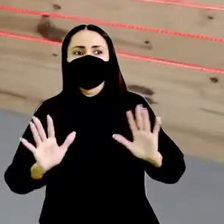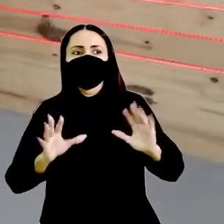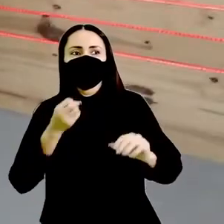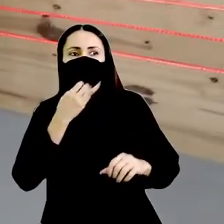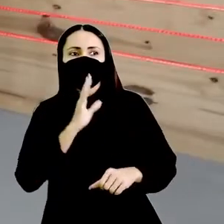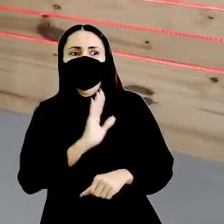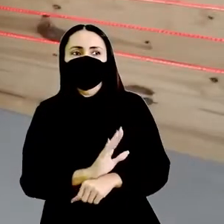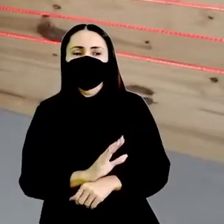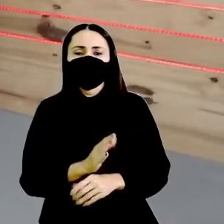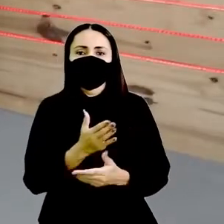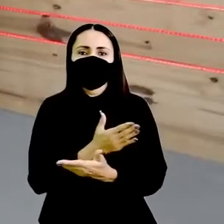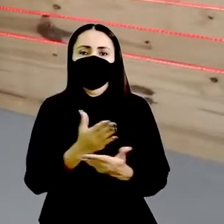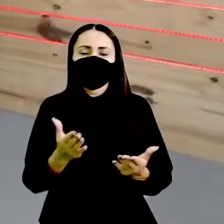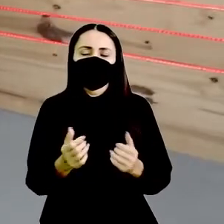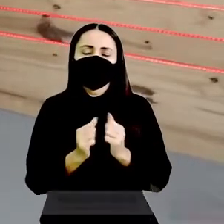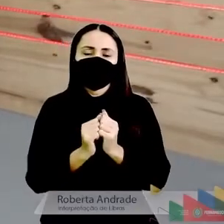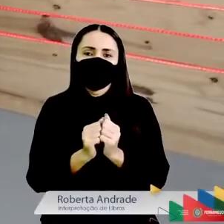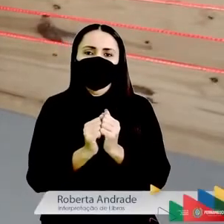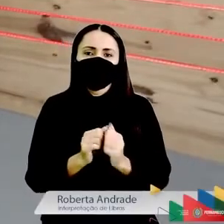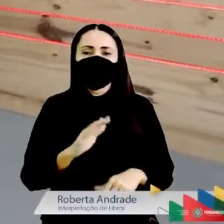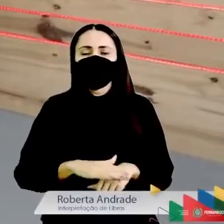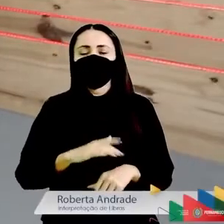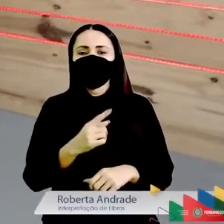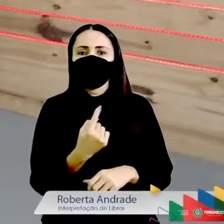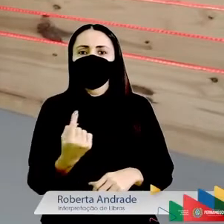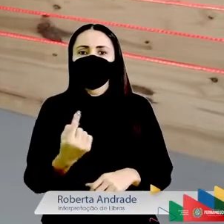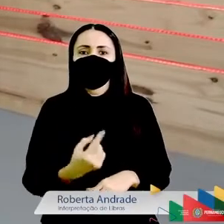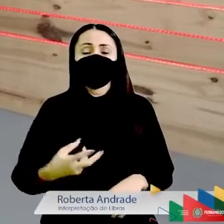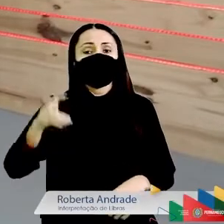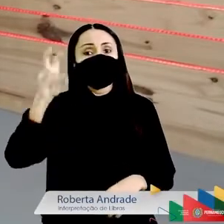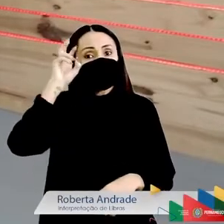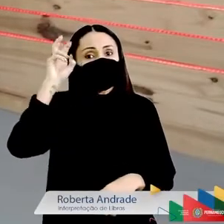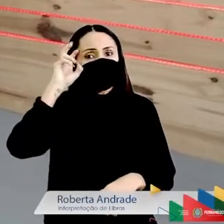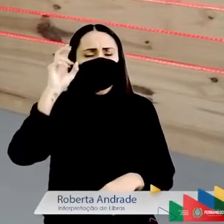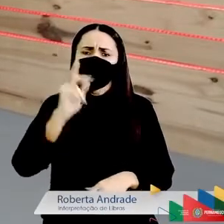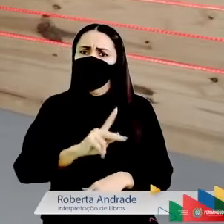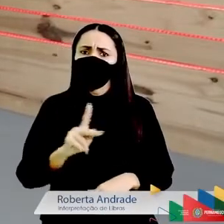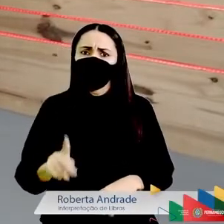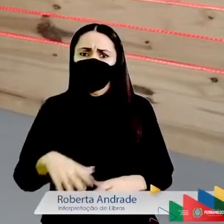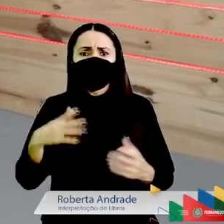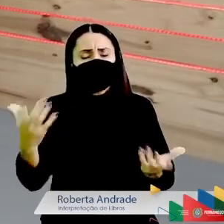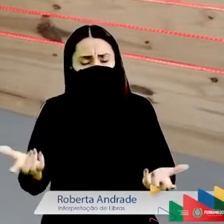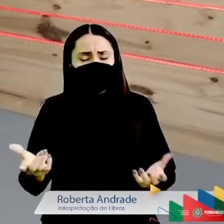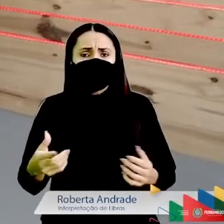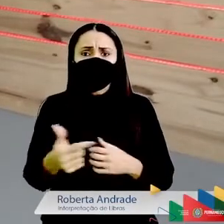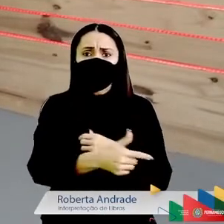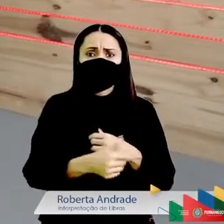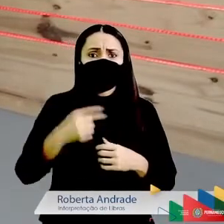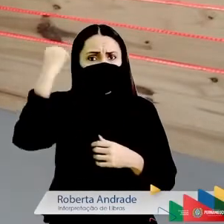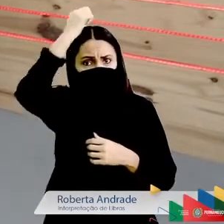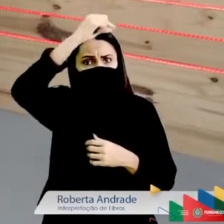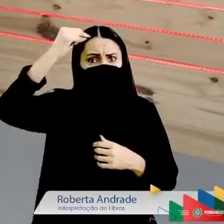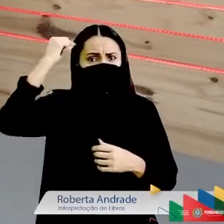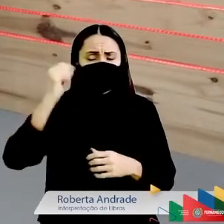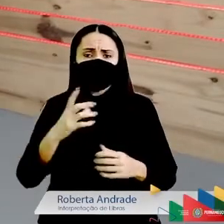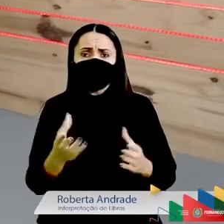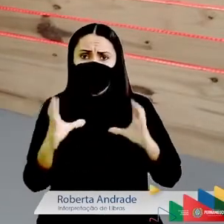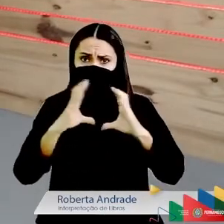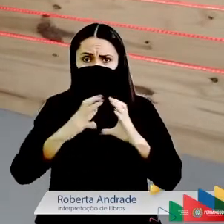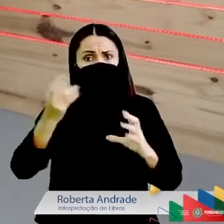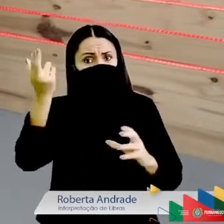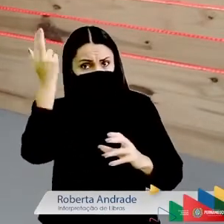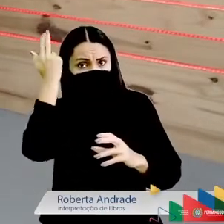Boa tarde! Estamos juntos mais uma vez. Quinta-feira, professor. Semana Santa. Já comprou ovo de Páscoa? Boa tarde. Não,